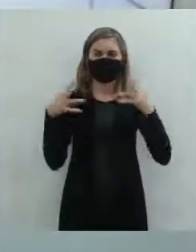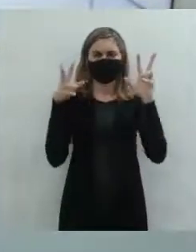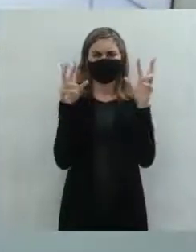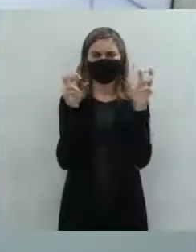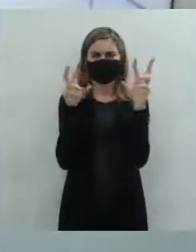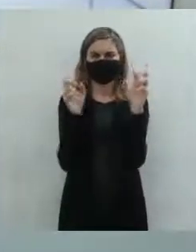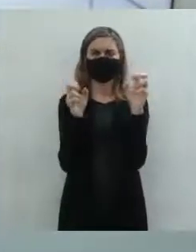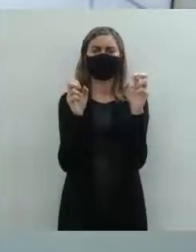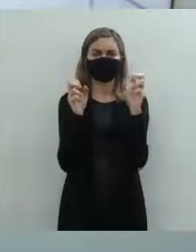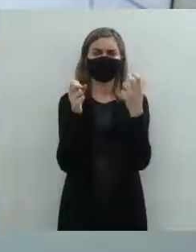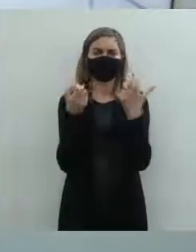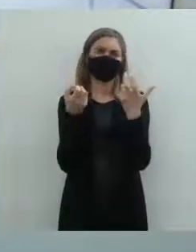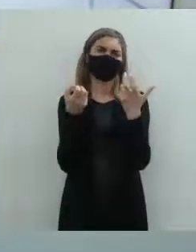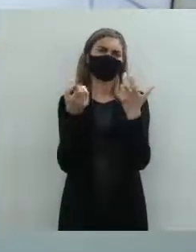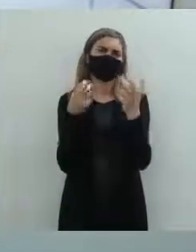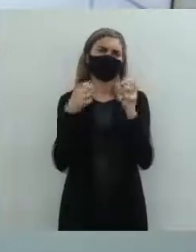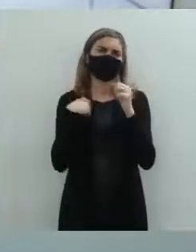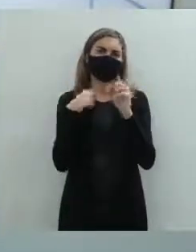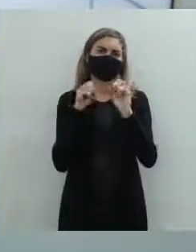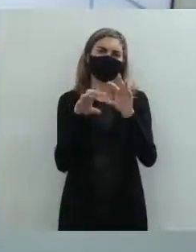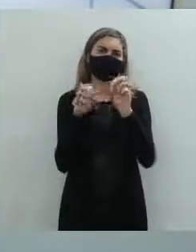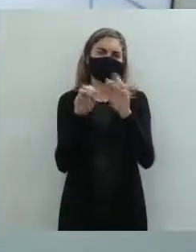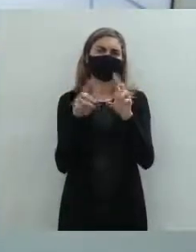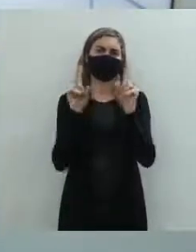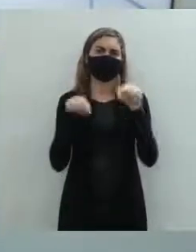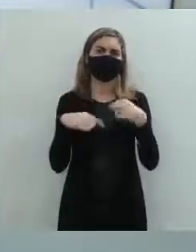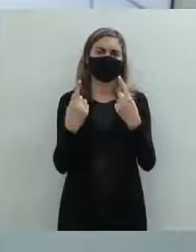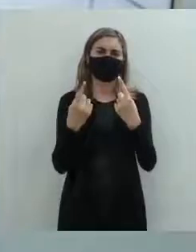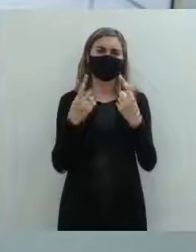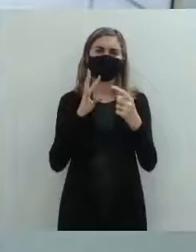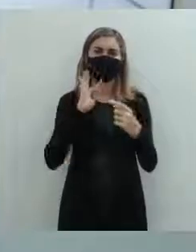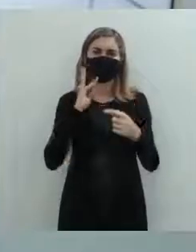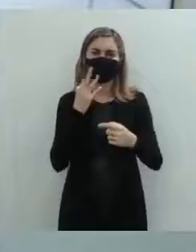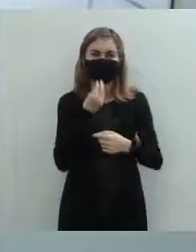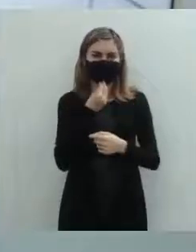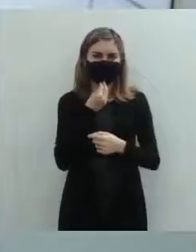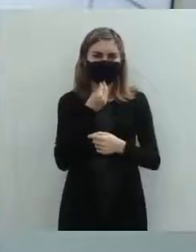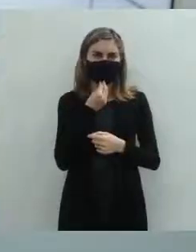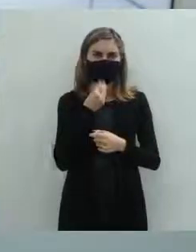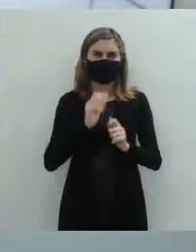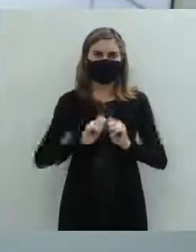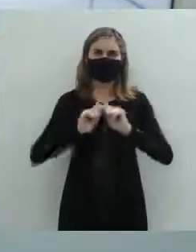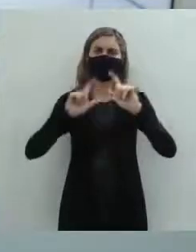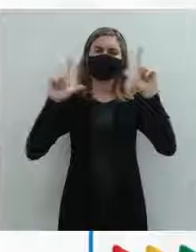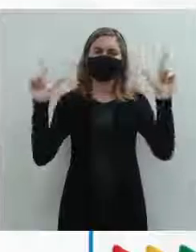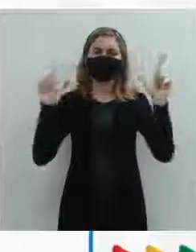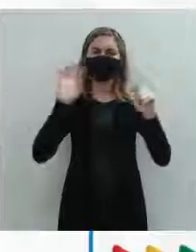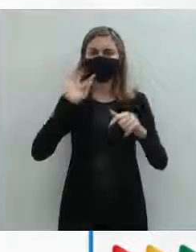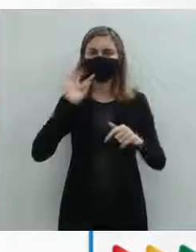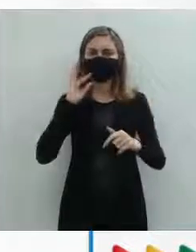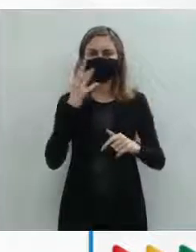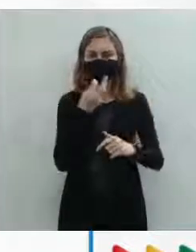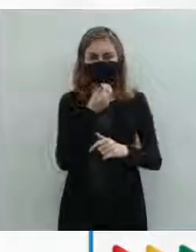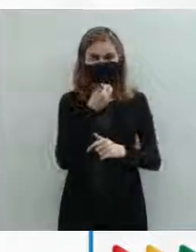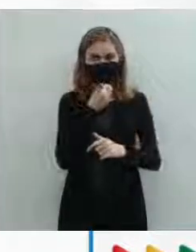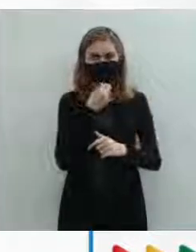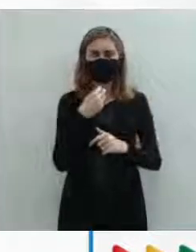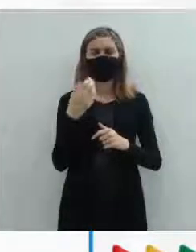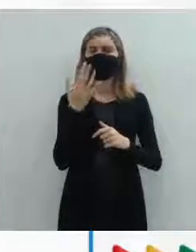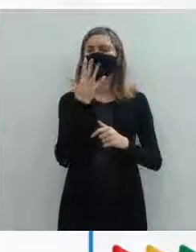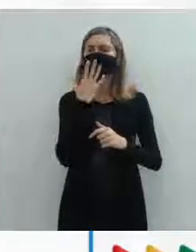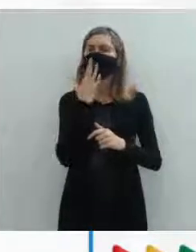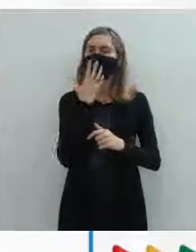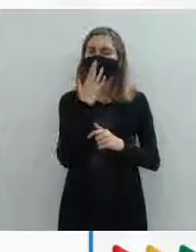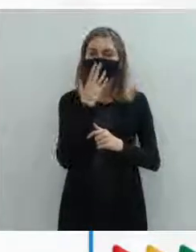do nosso trabalho, da nossa aula é Reconhecimento, pode encher a tela, Reconhecimento da cor